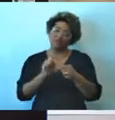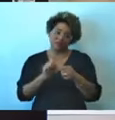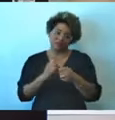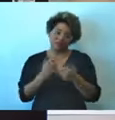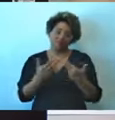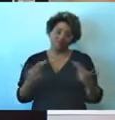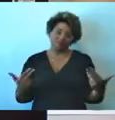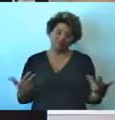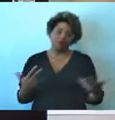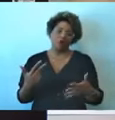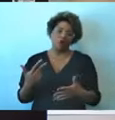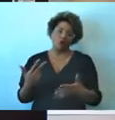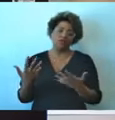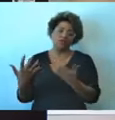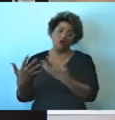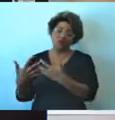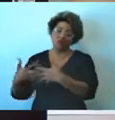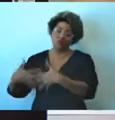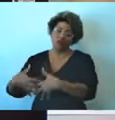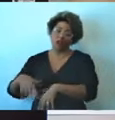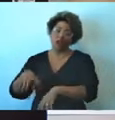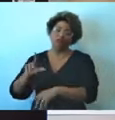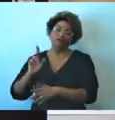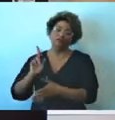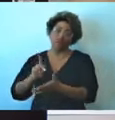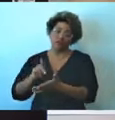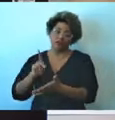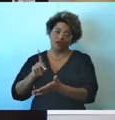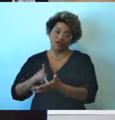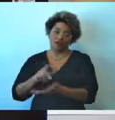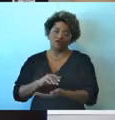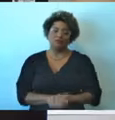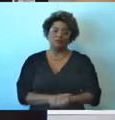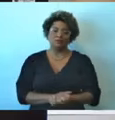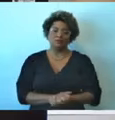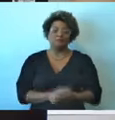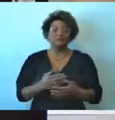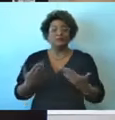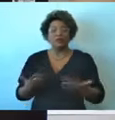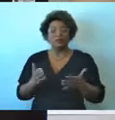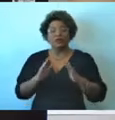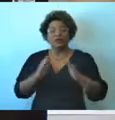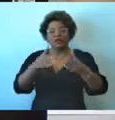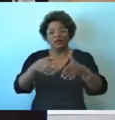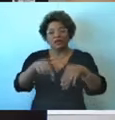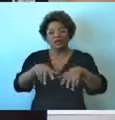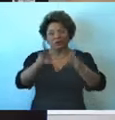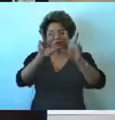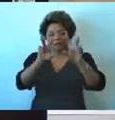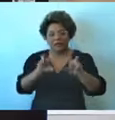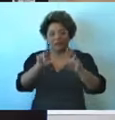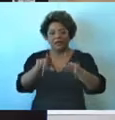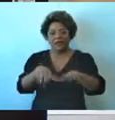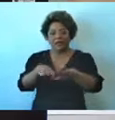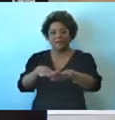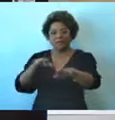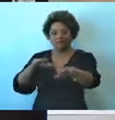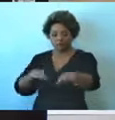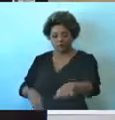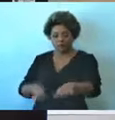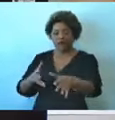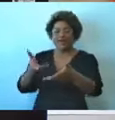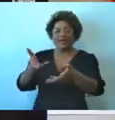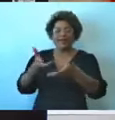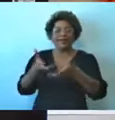questão da motofaixa, o que a gente quer realmente é organização, é segurança, é as pessoas realmente